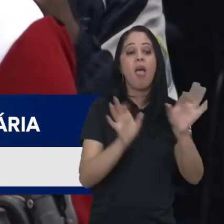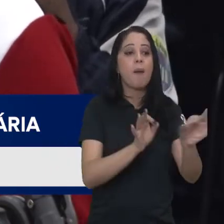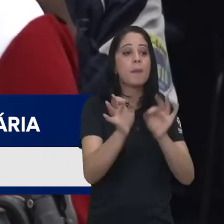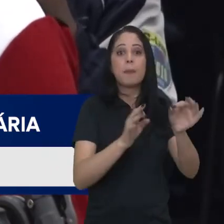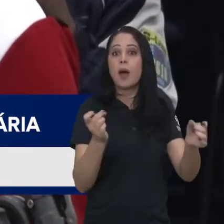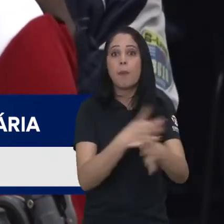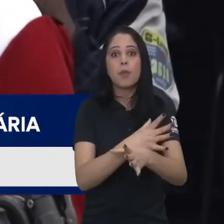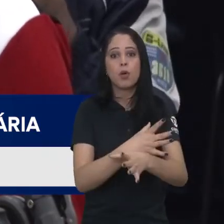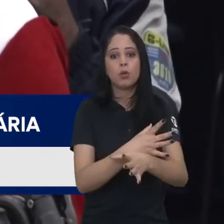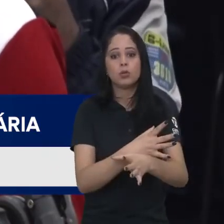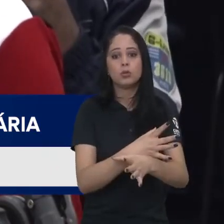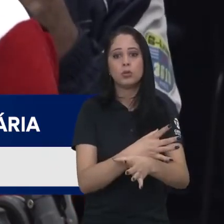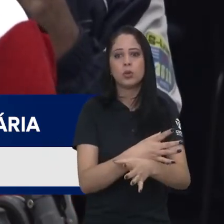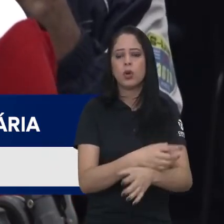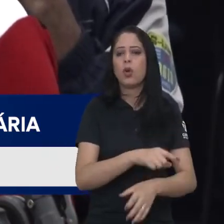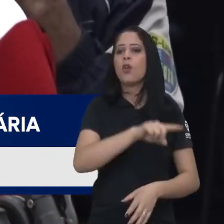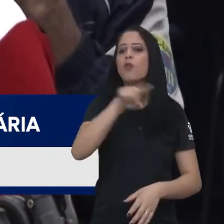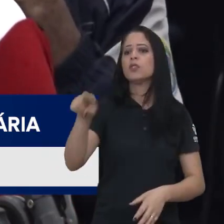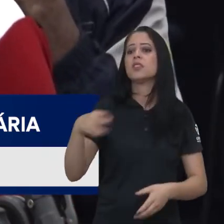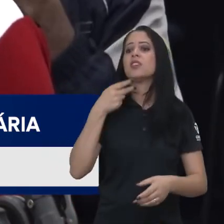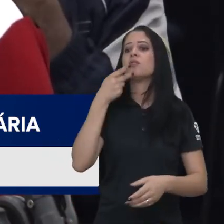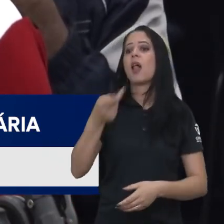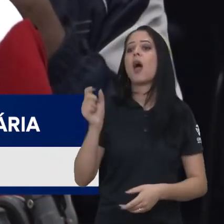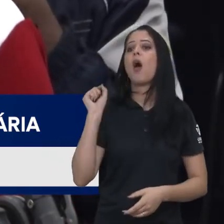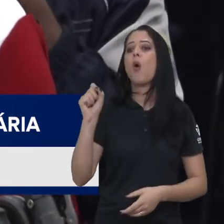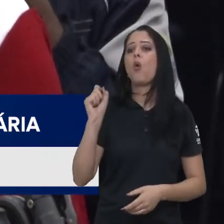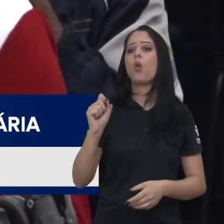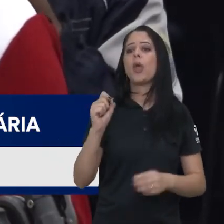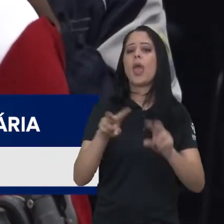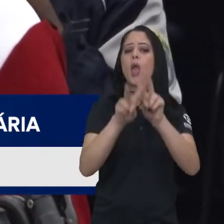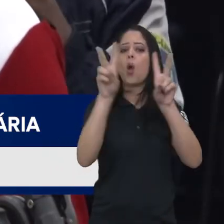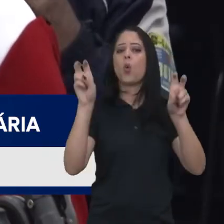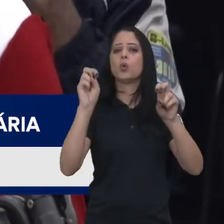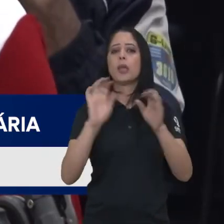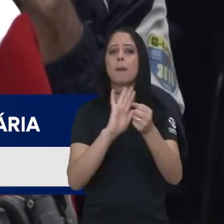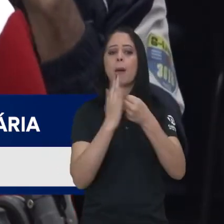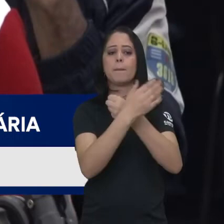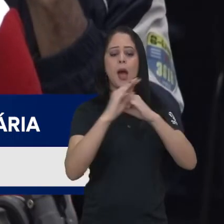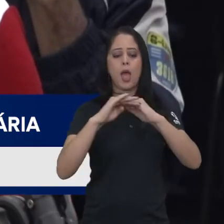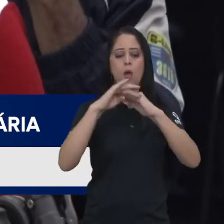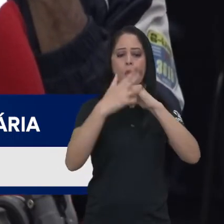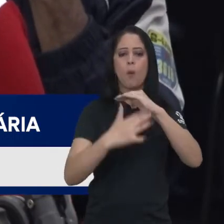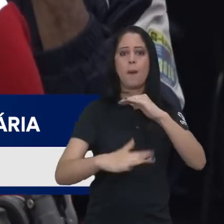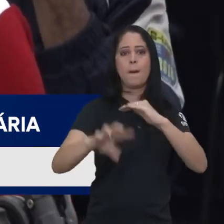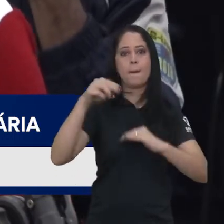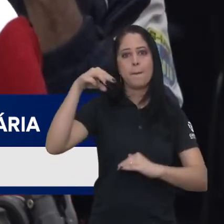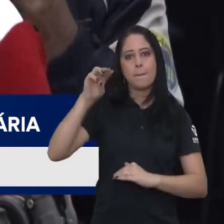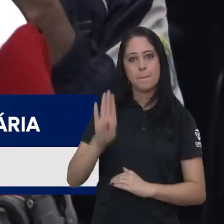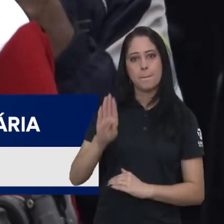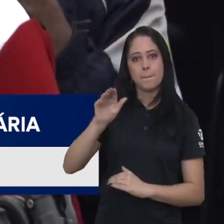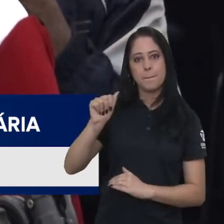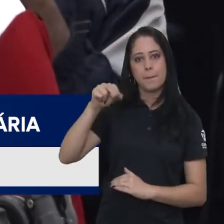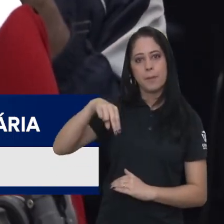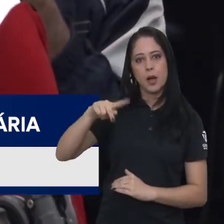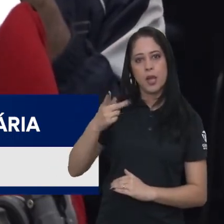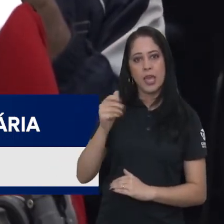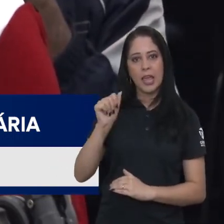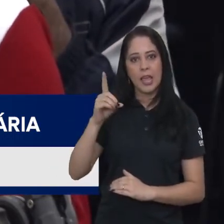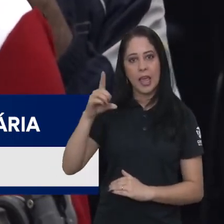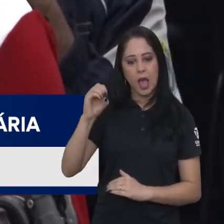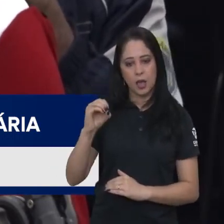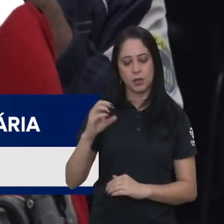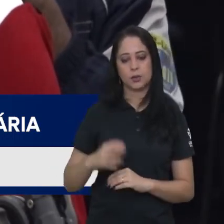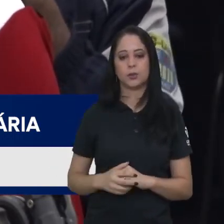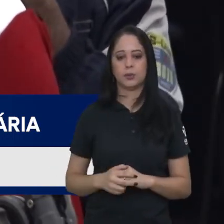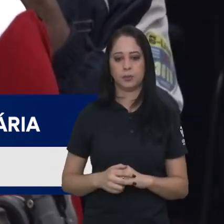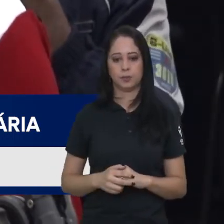de vocês, o que vocês têm para dizer sobre a regularização do Banhado e para o Dr. Jari contar um pouquinho para eles o pé que nós estamos, Dr. Jari,